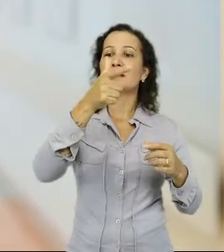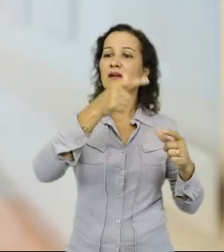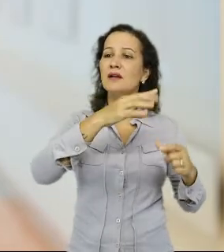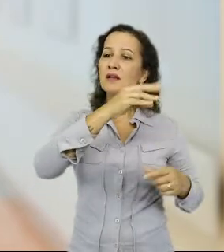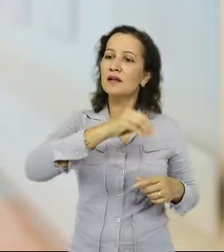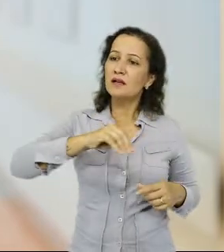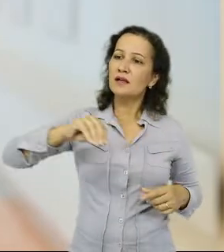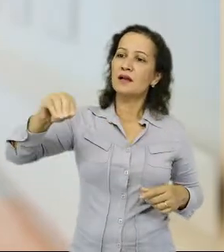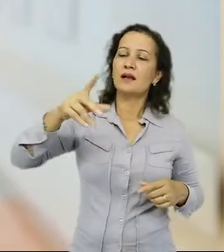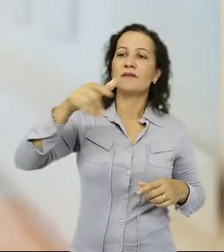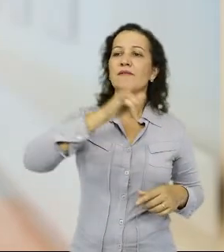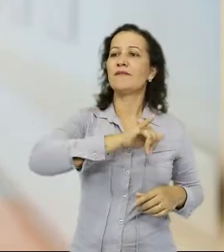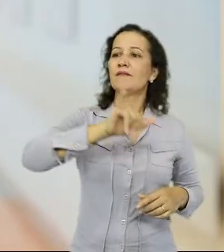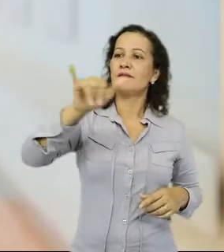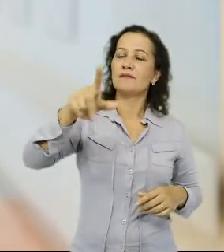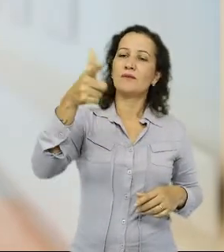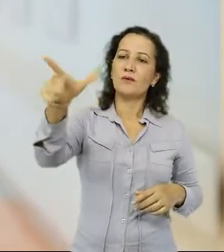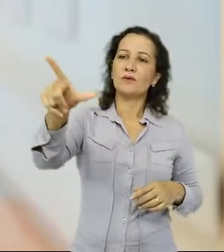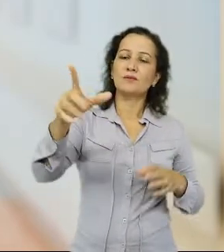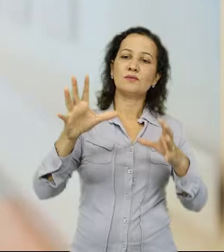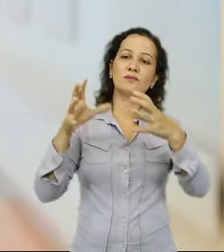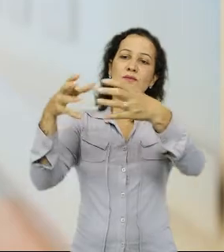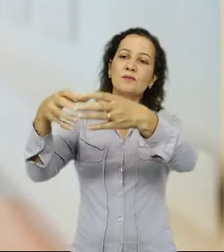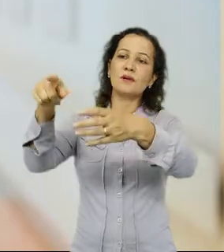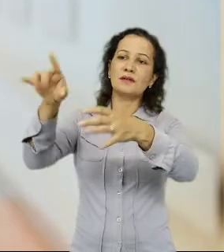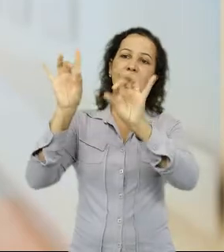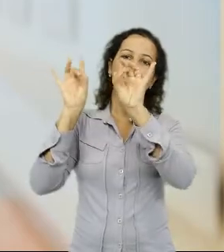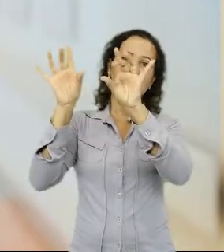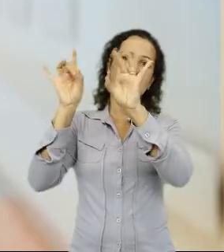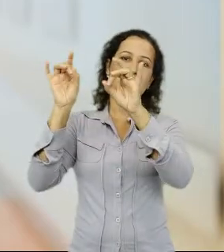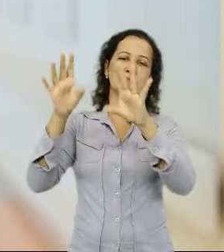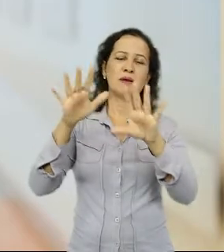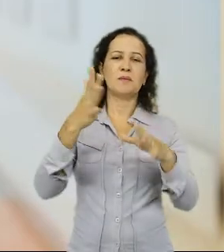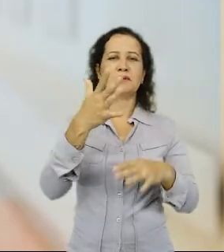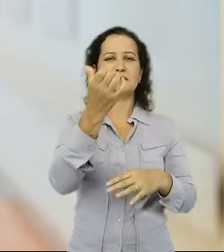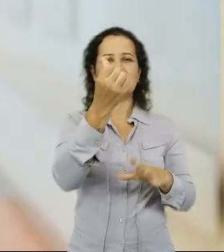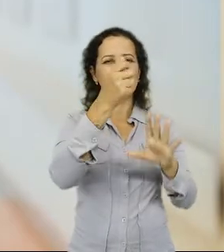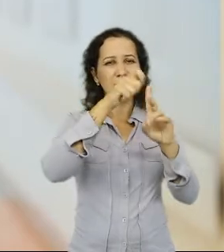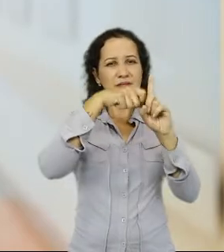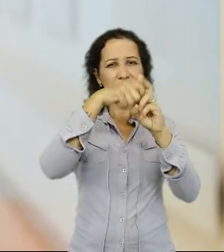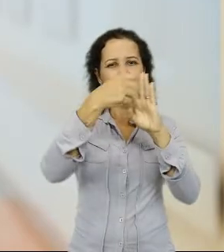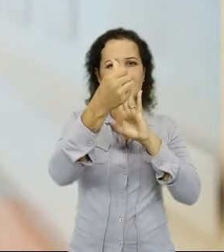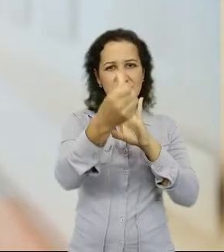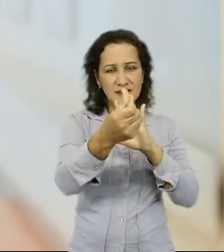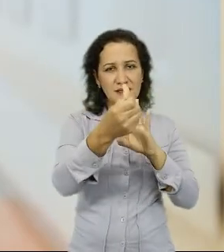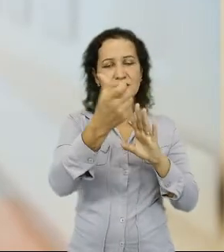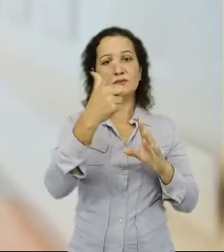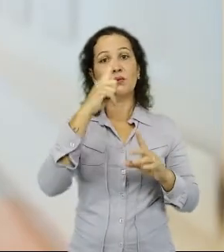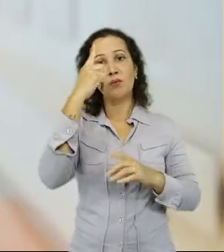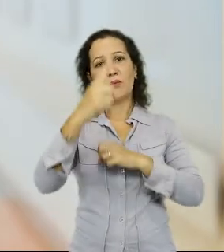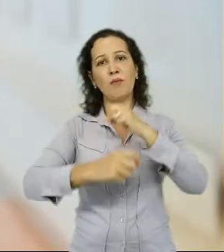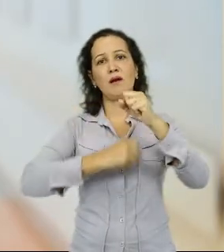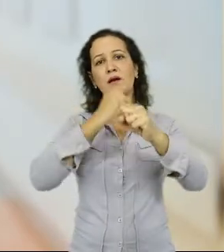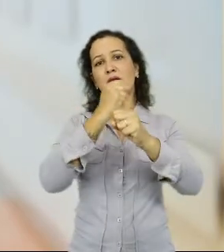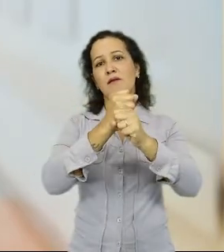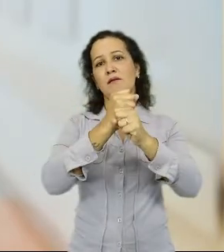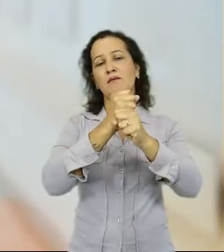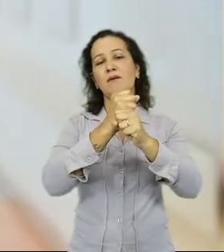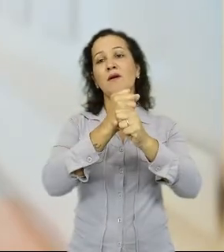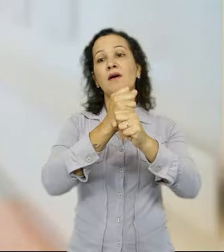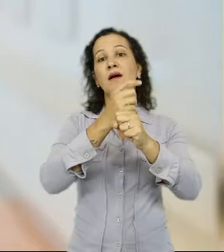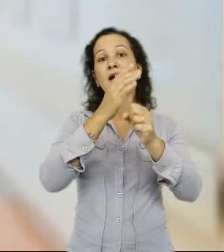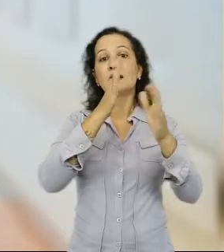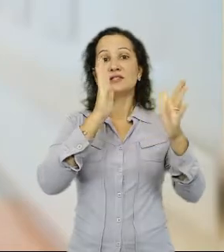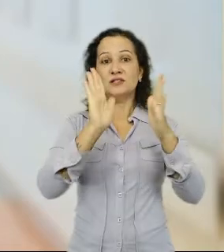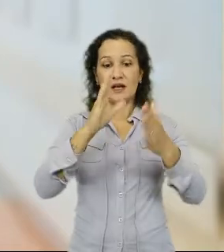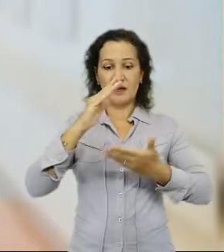de 6 a 12 meses após o transplante para revacinação conforme indicação. Situações para o